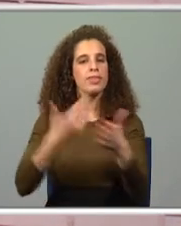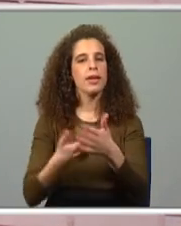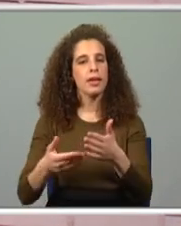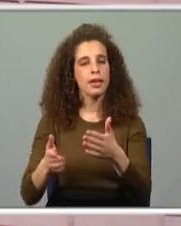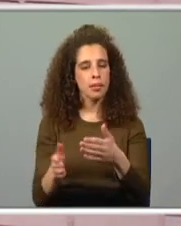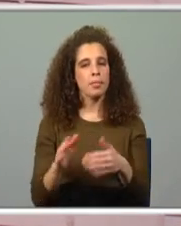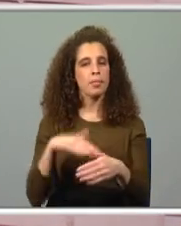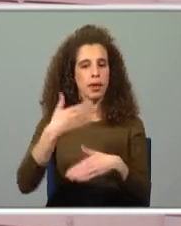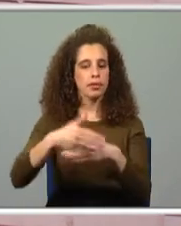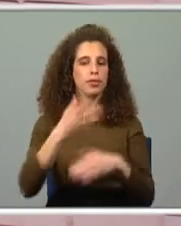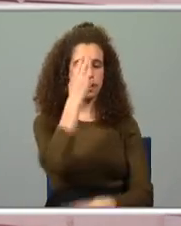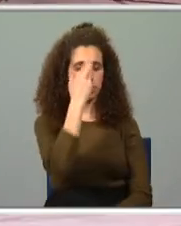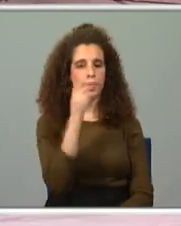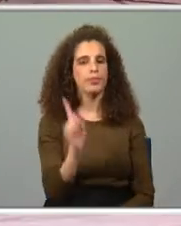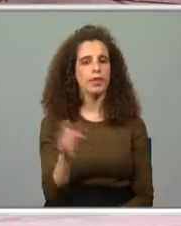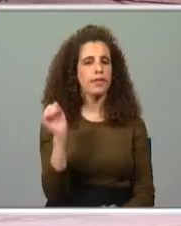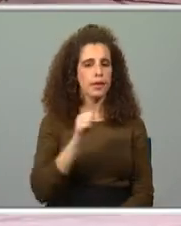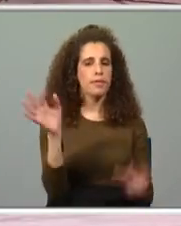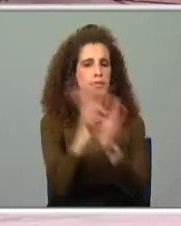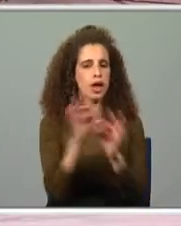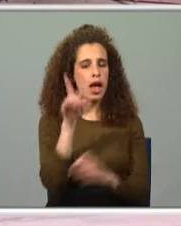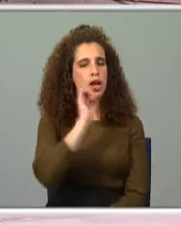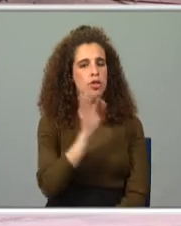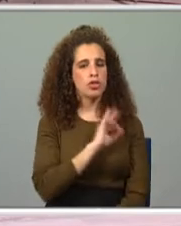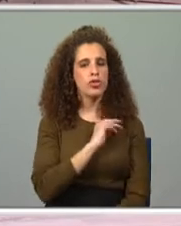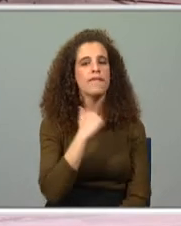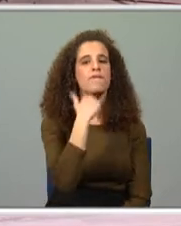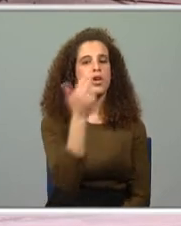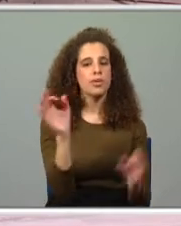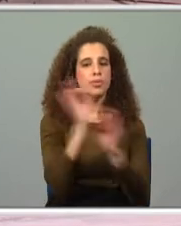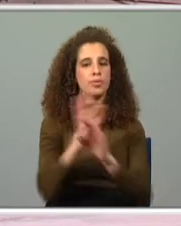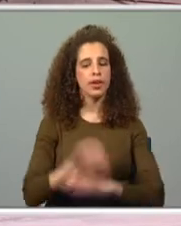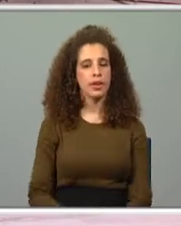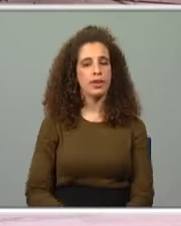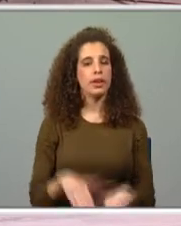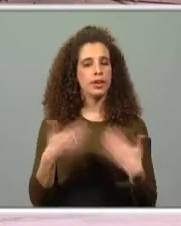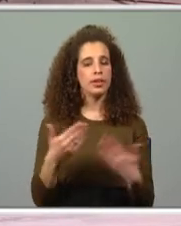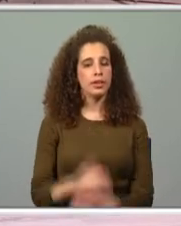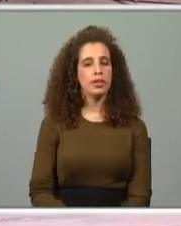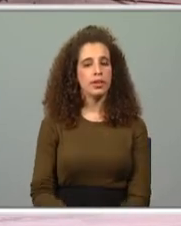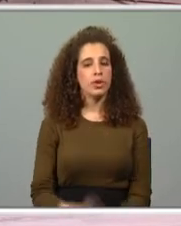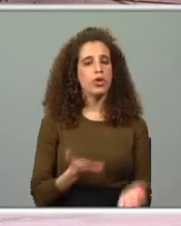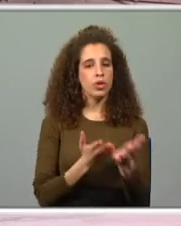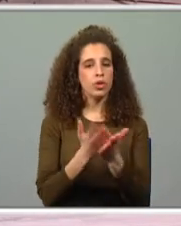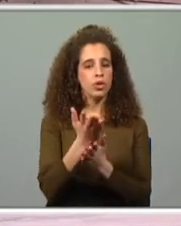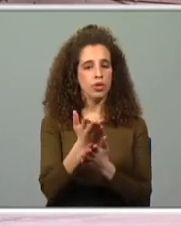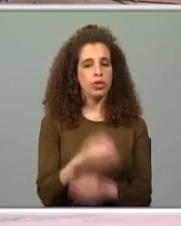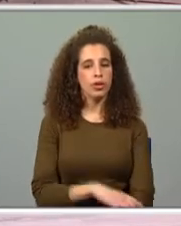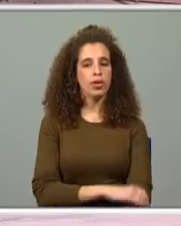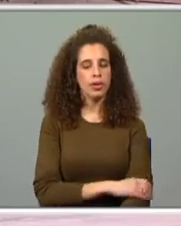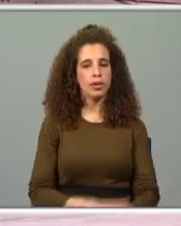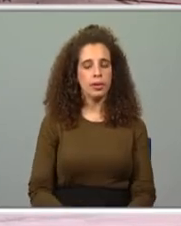para a frente na história, não é? Não, é fantástica, a senhora tem realmente uma voz fabulosa. É. Então, vamos continuar.